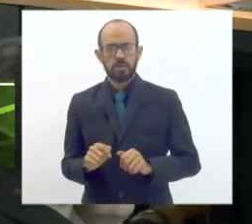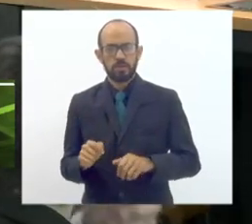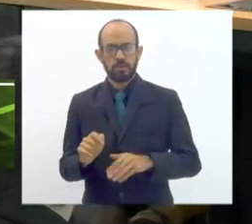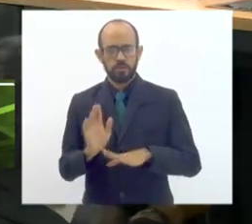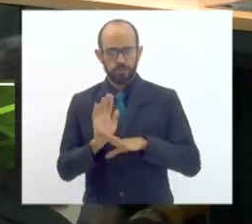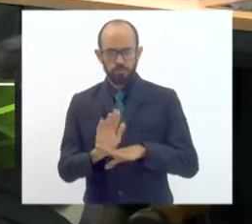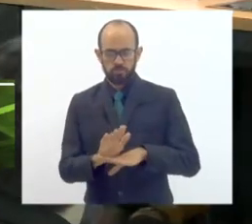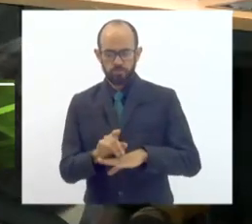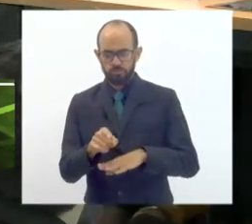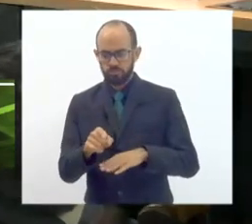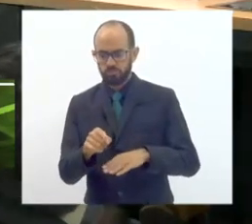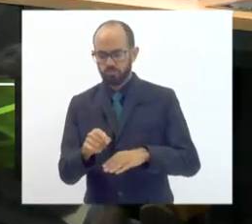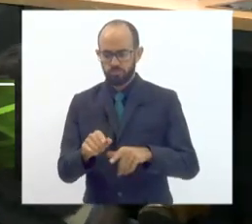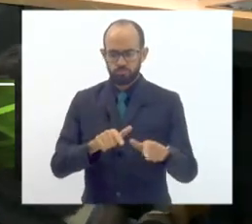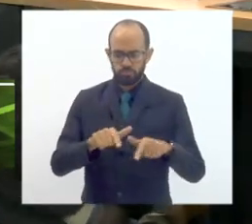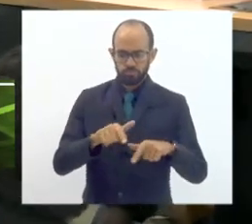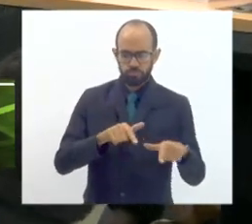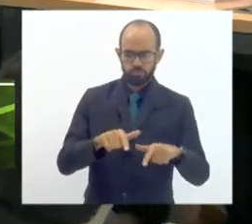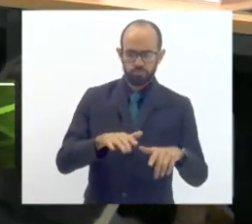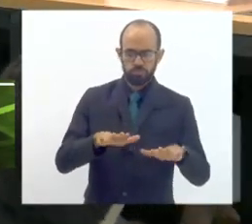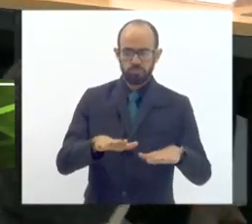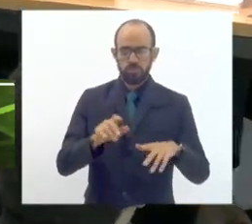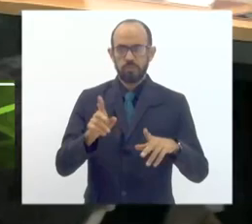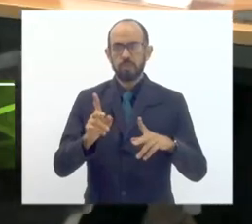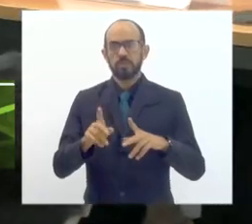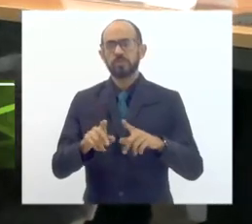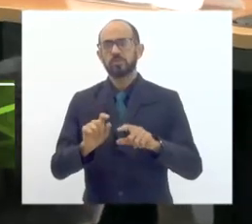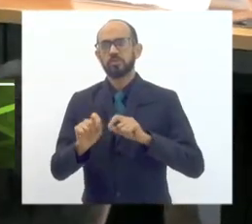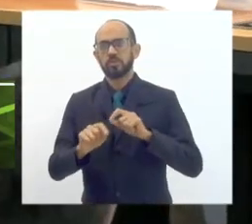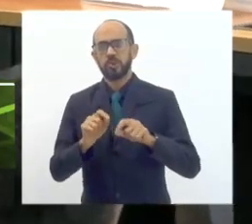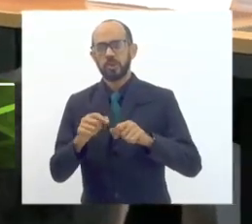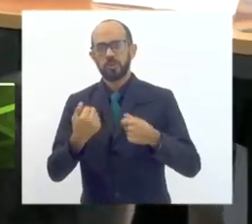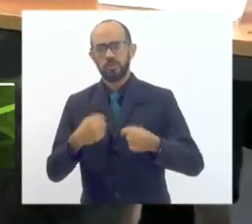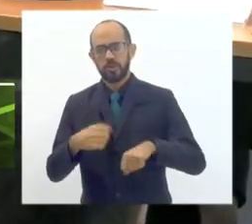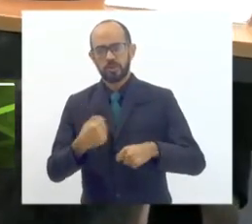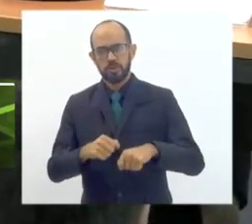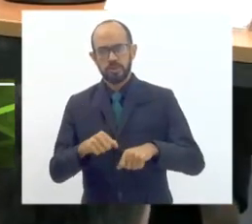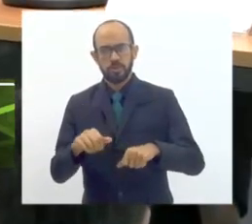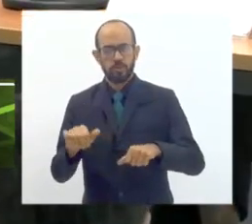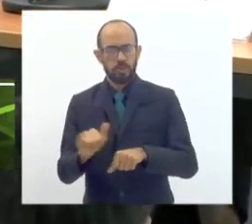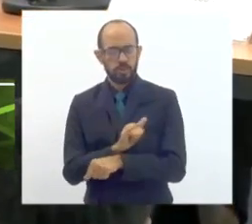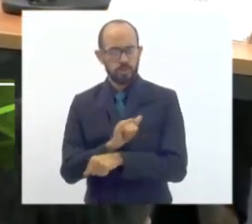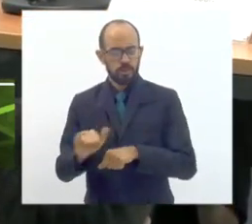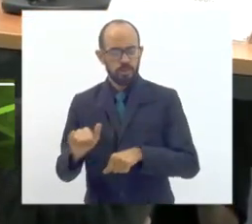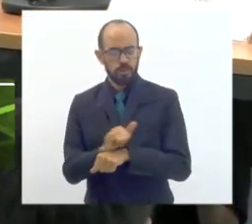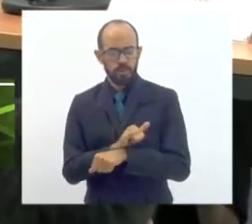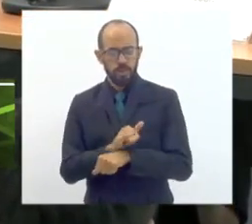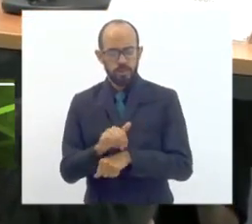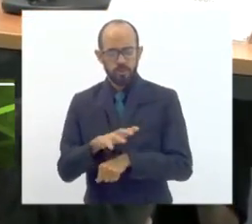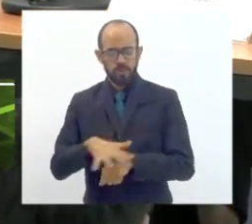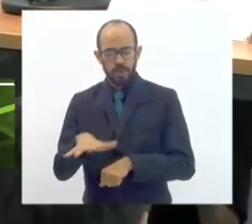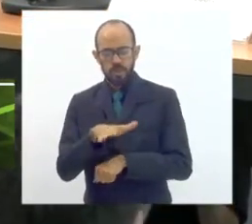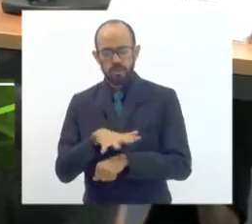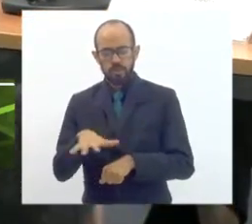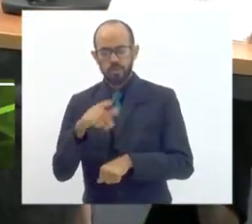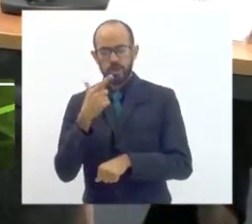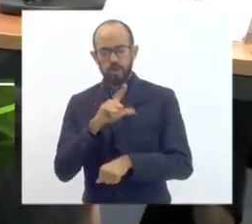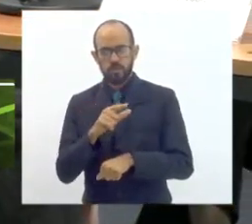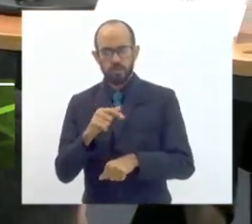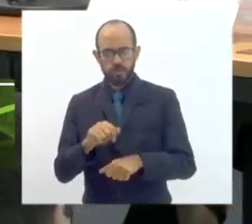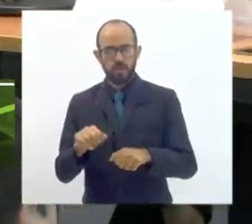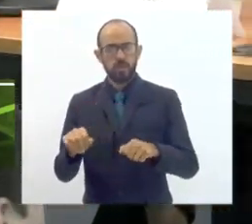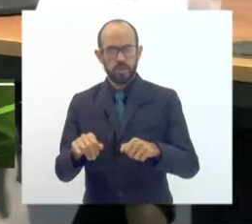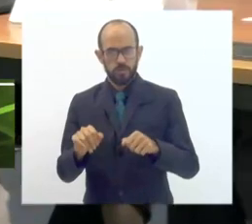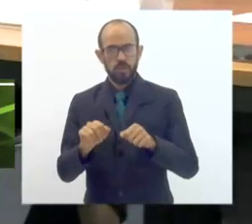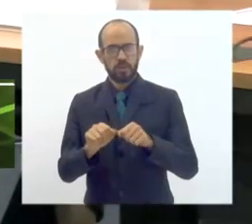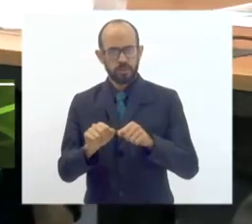prestação de serviço, da entrega, mas que, mesmo assim, precisam dessa articulação regional para dar conta de uma série de